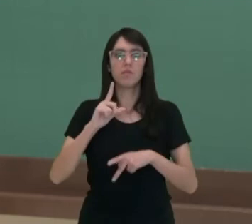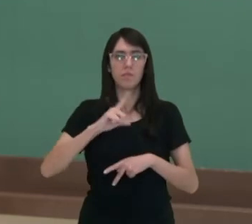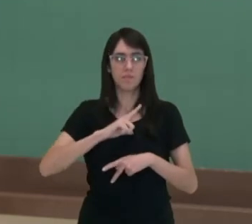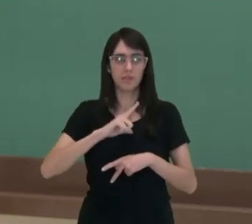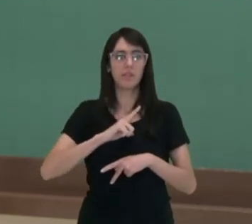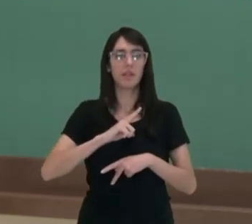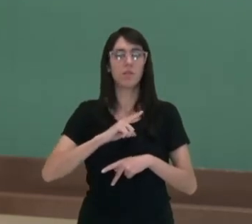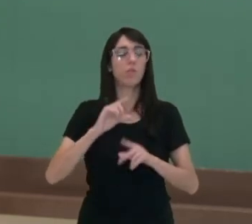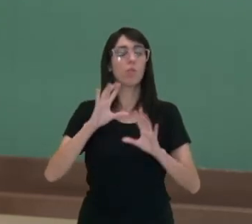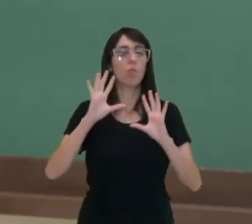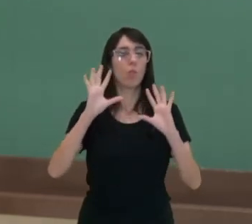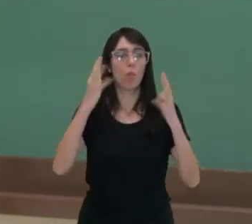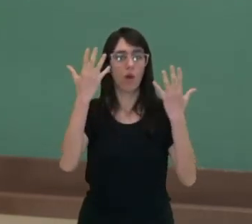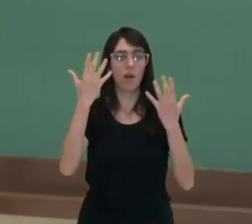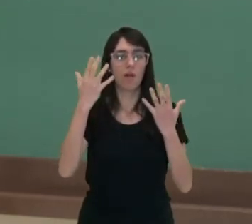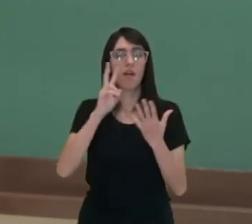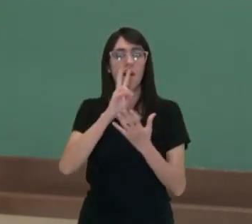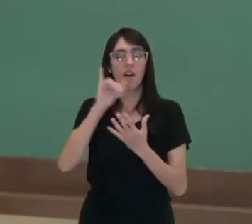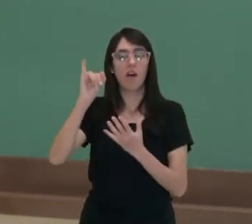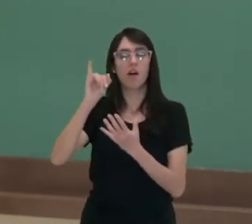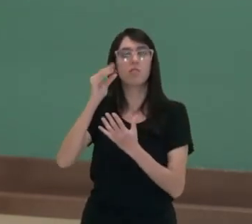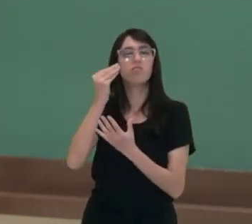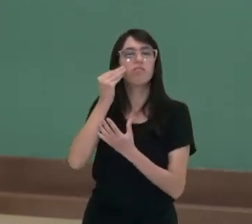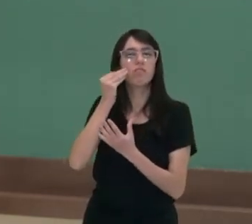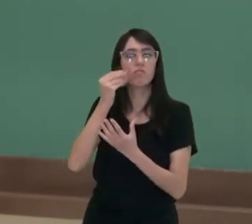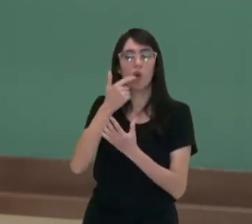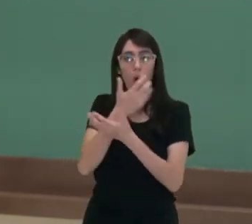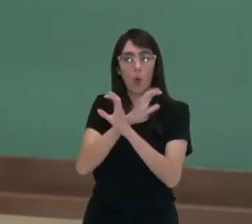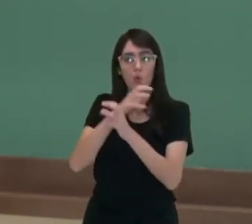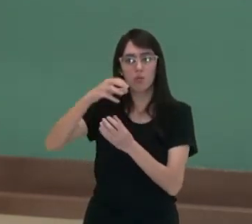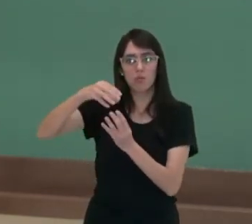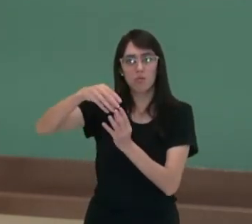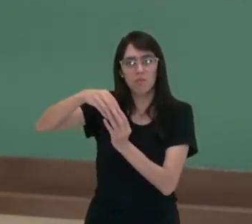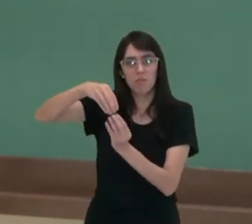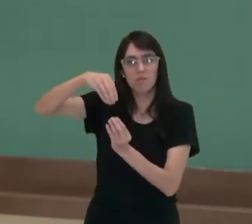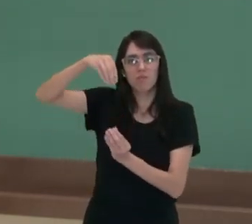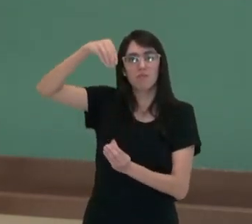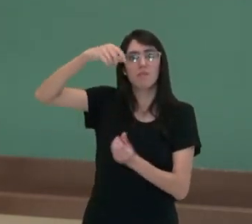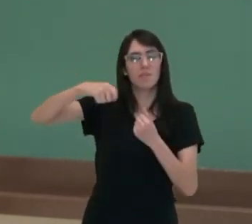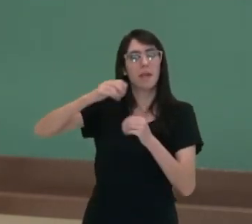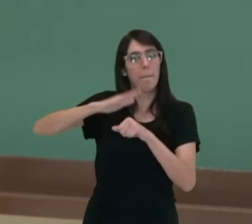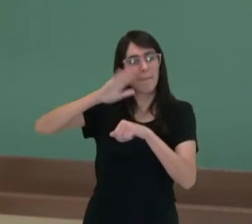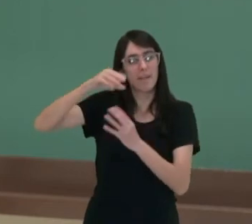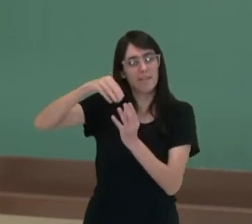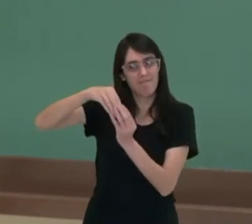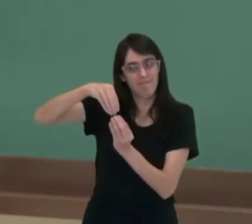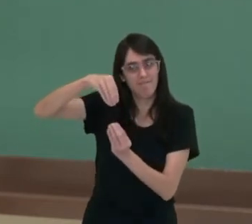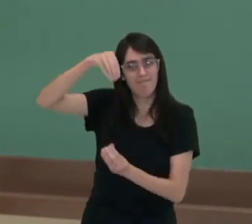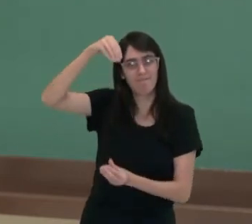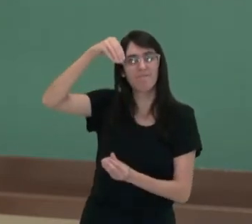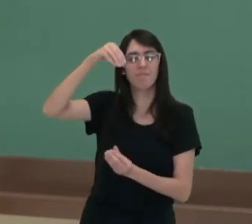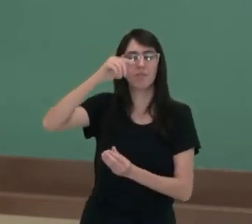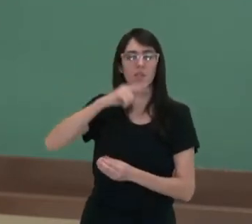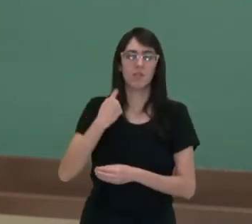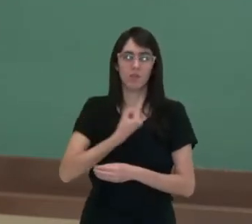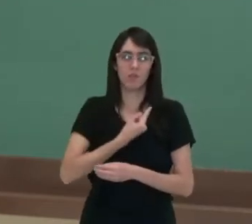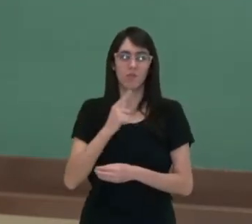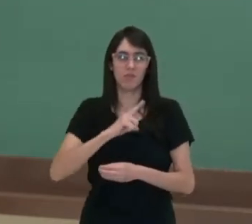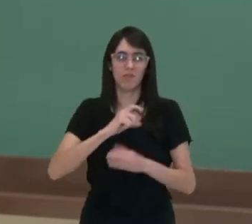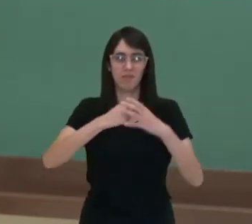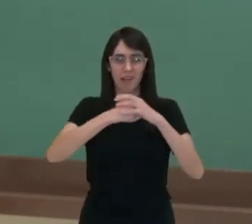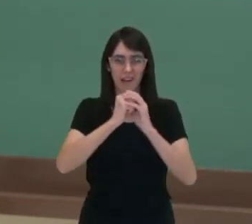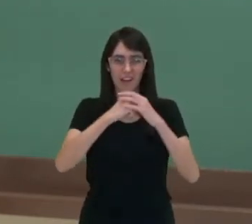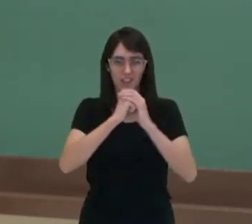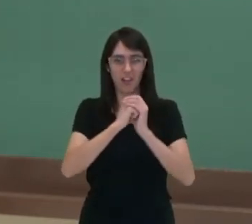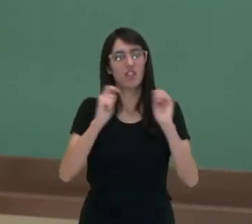GH, que o que ele faz? Ele vai estimular os ossos a se alongarem. Então enquanto a gente tem a parte da cartilagem no osso,